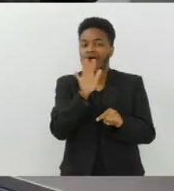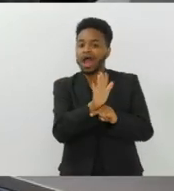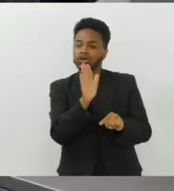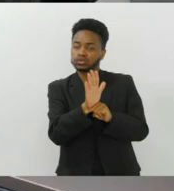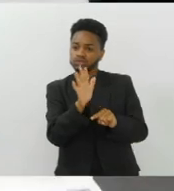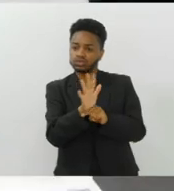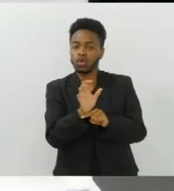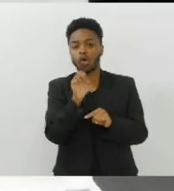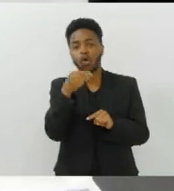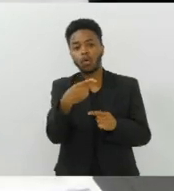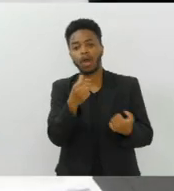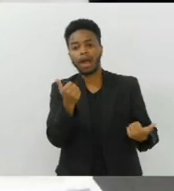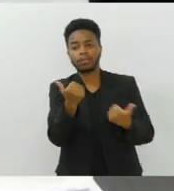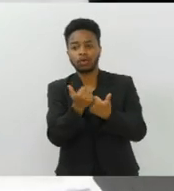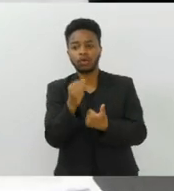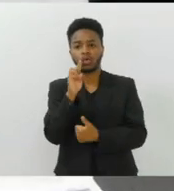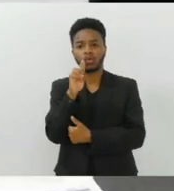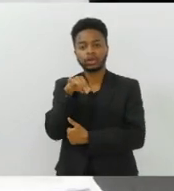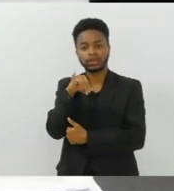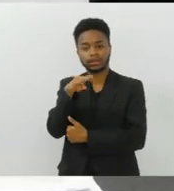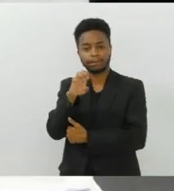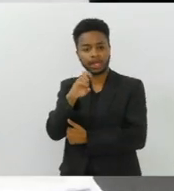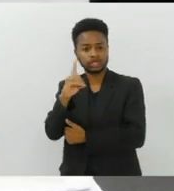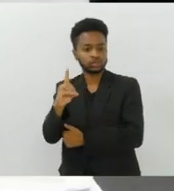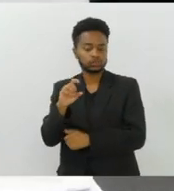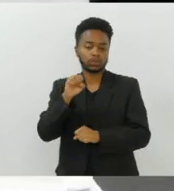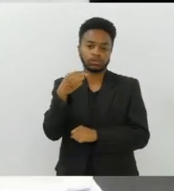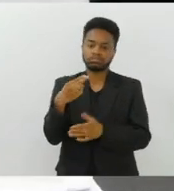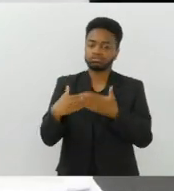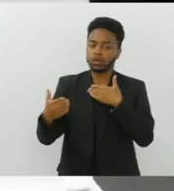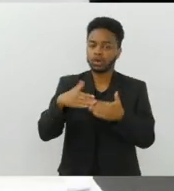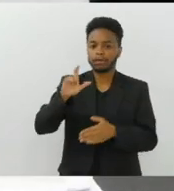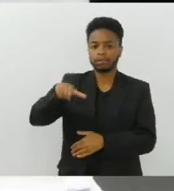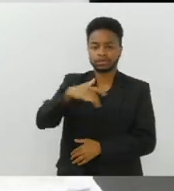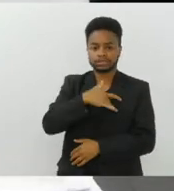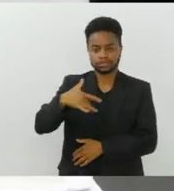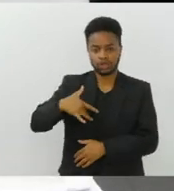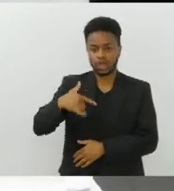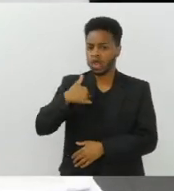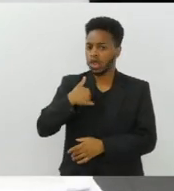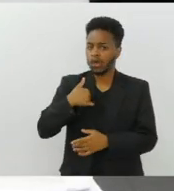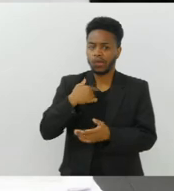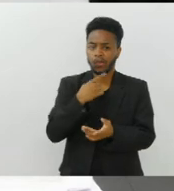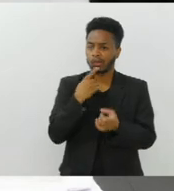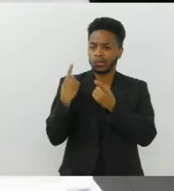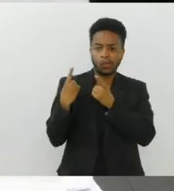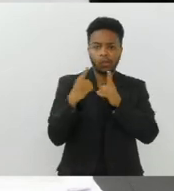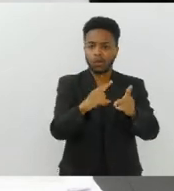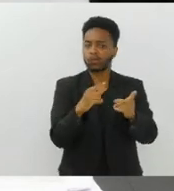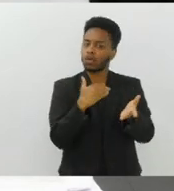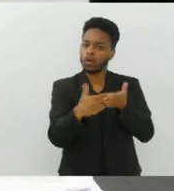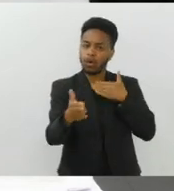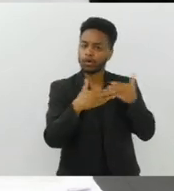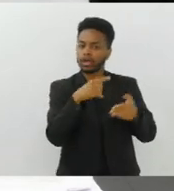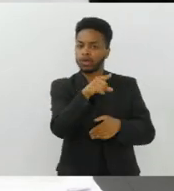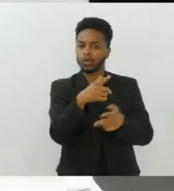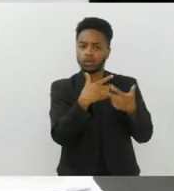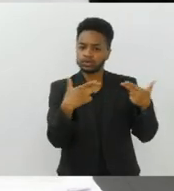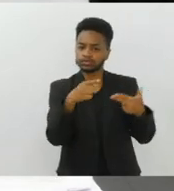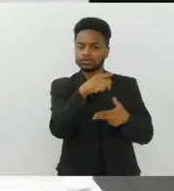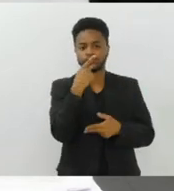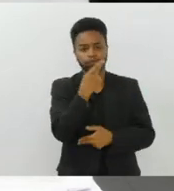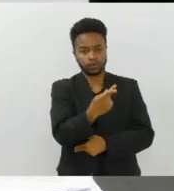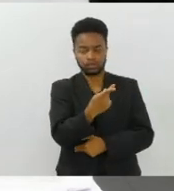do lado de alguma Unimed ou qualquer plano de saúde. Repudio qualquer insinuação de Vossa Excelência, do